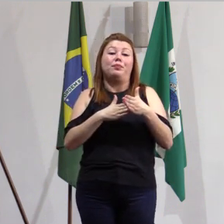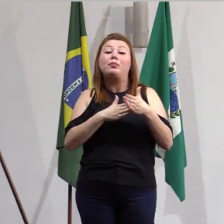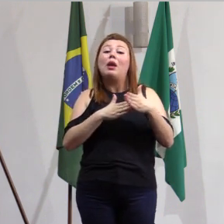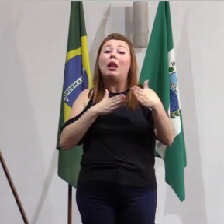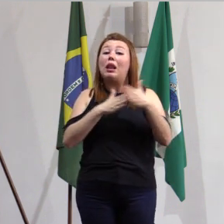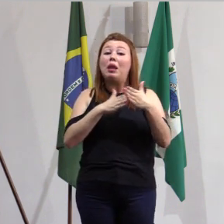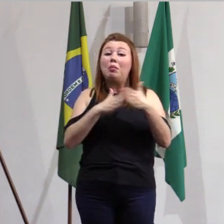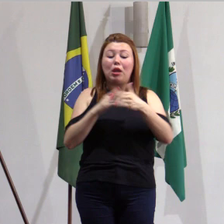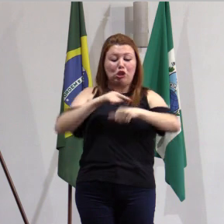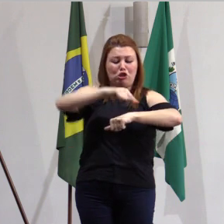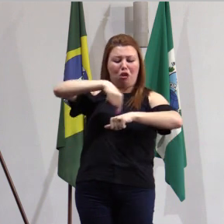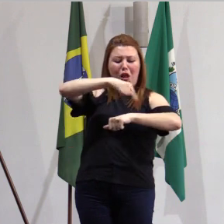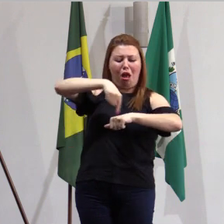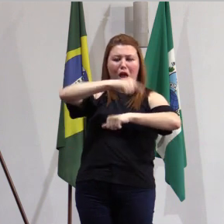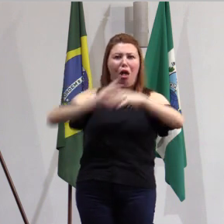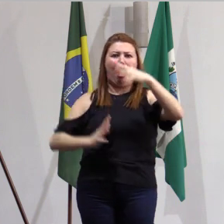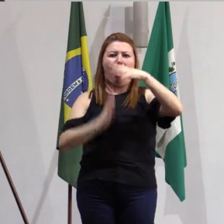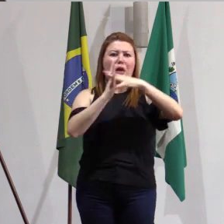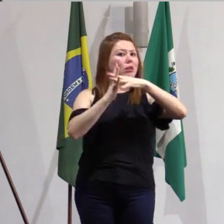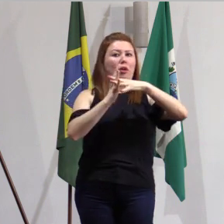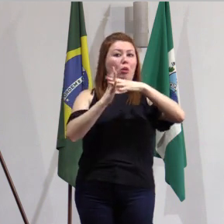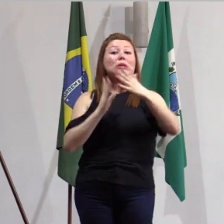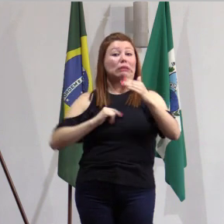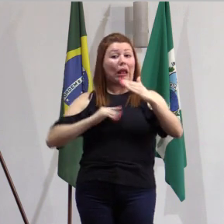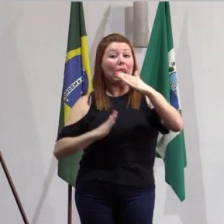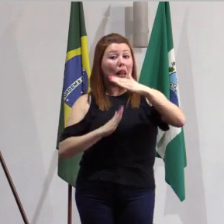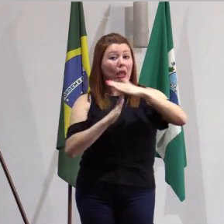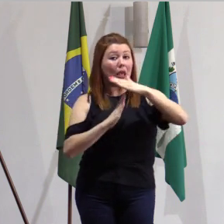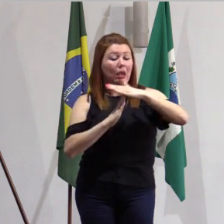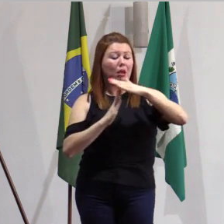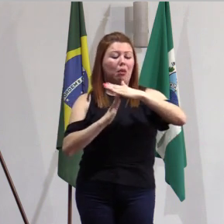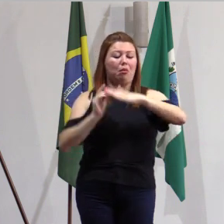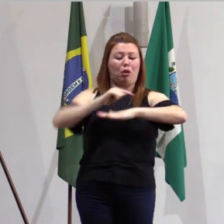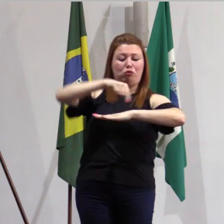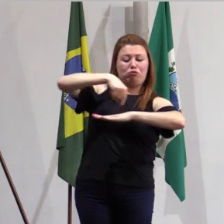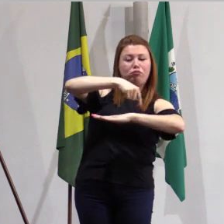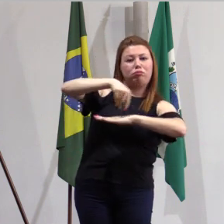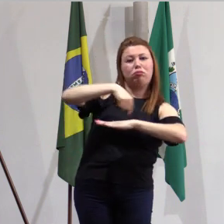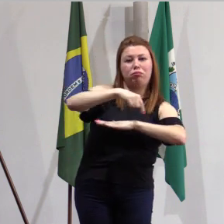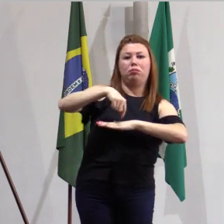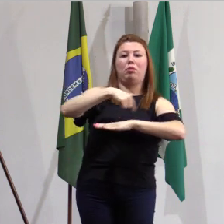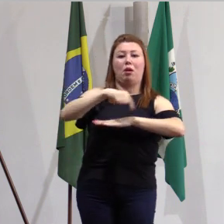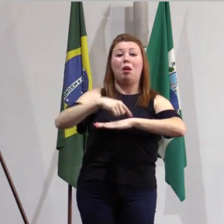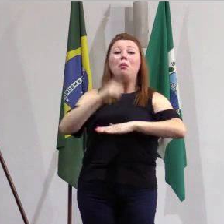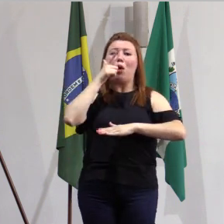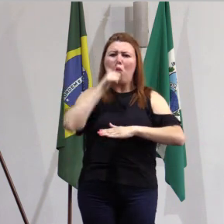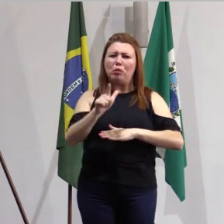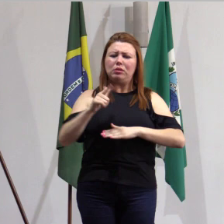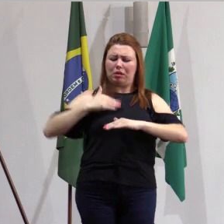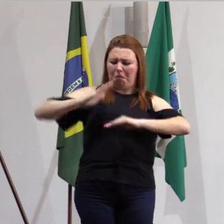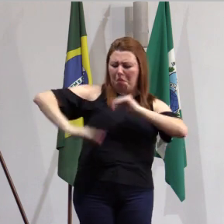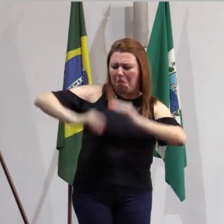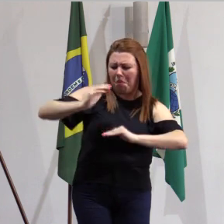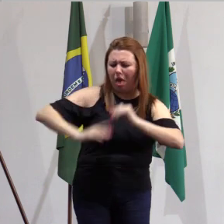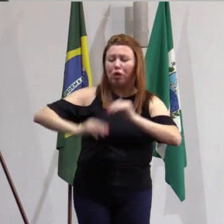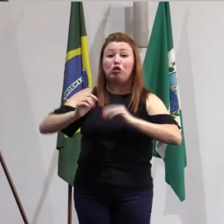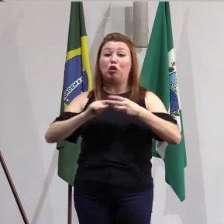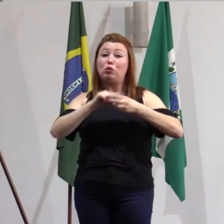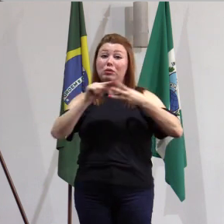de carga horária para garantir a possibilidade do desempenho de atividades de pesquisa e